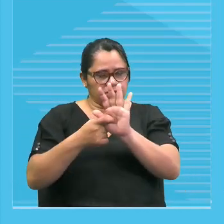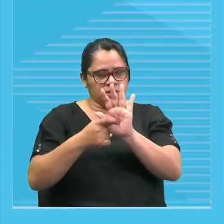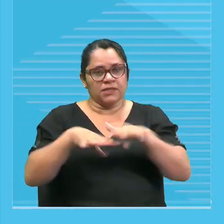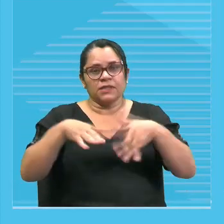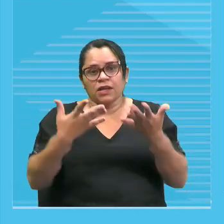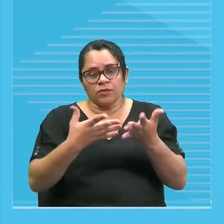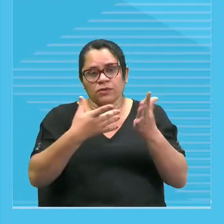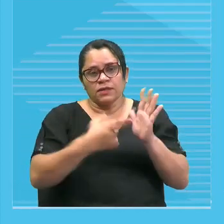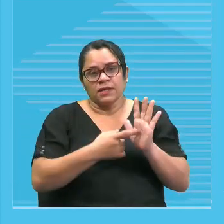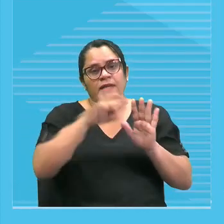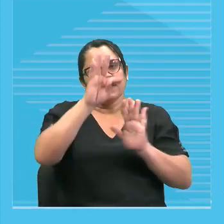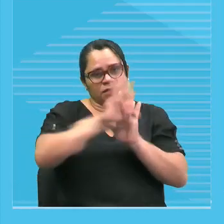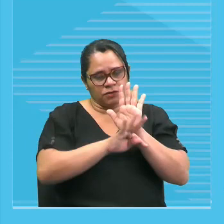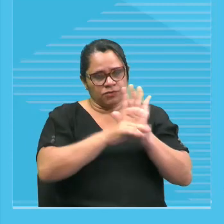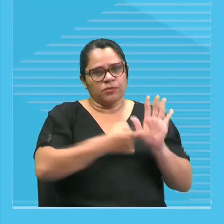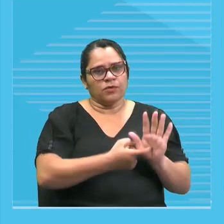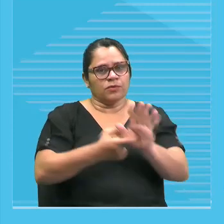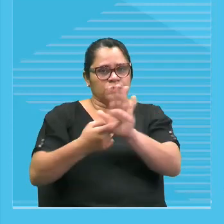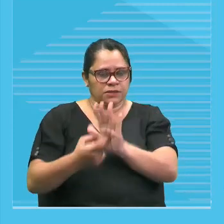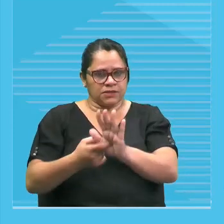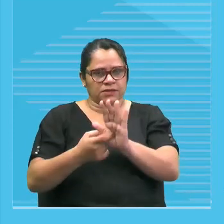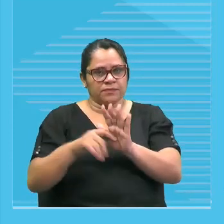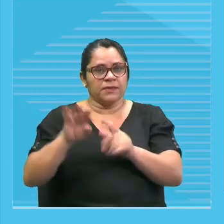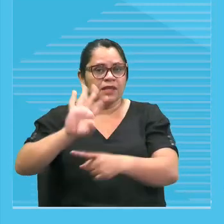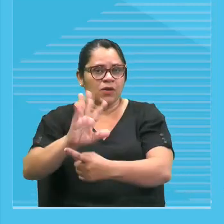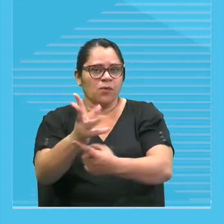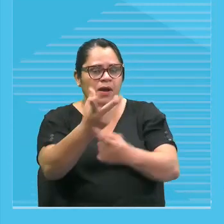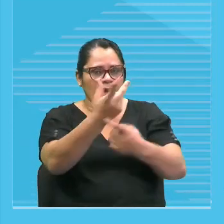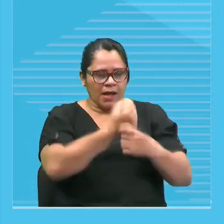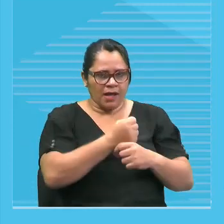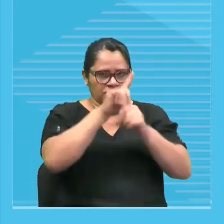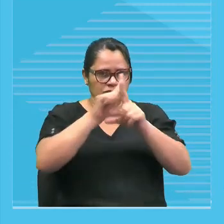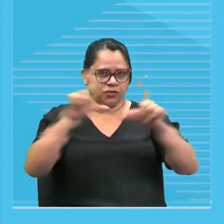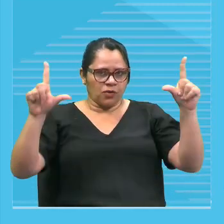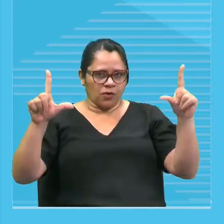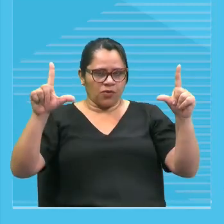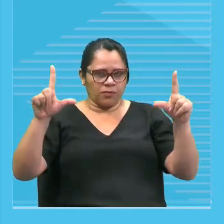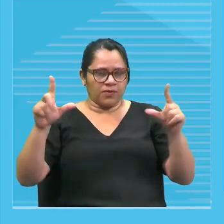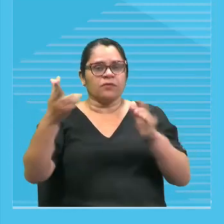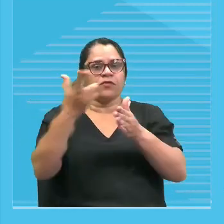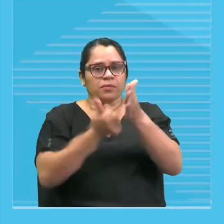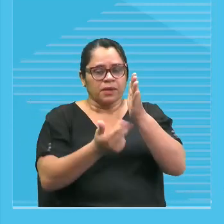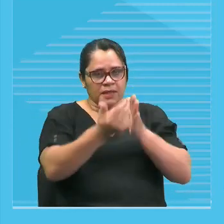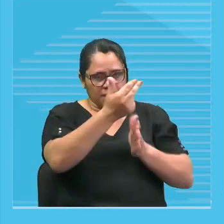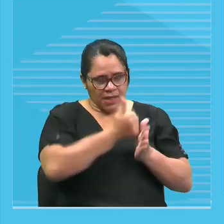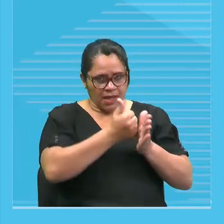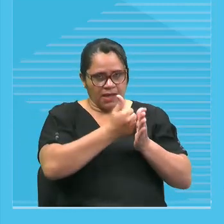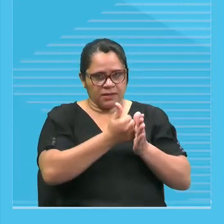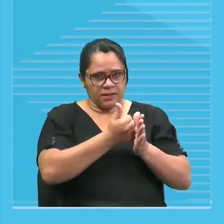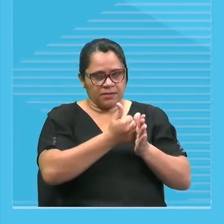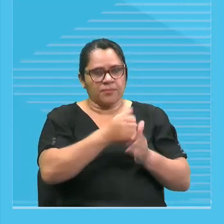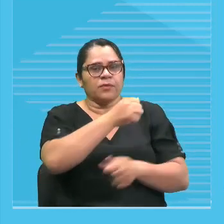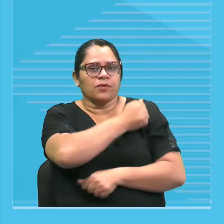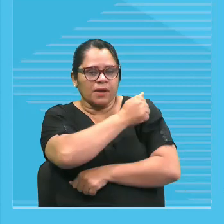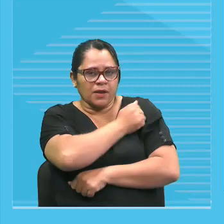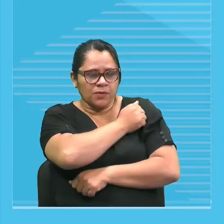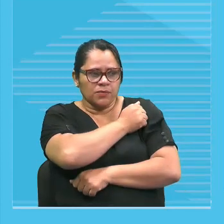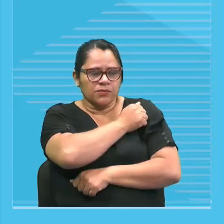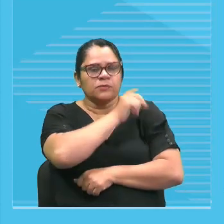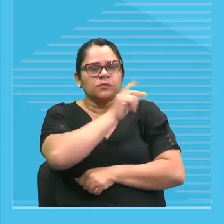chamada ele Colosso que se achava que era do Goya era de um discípulo de um aluno chamado